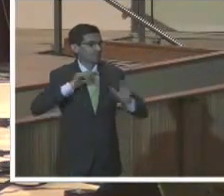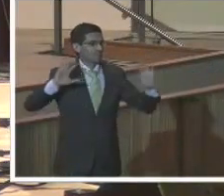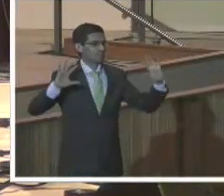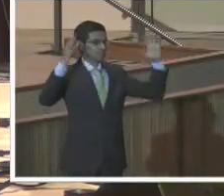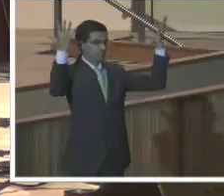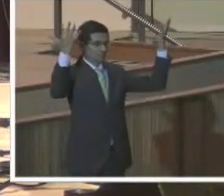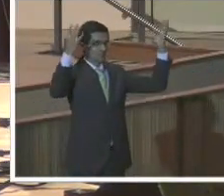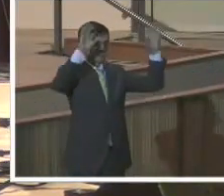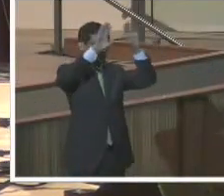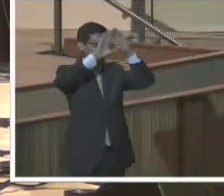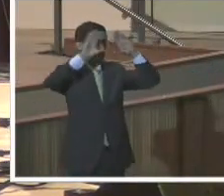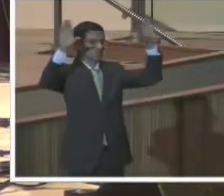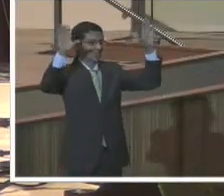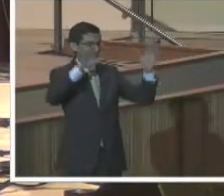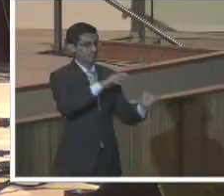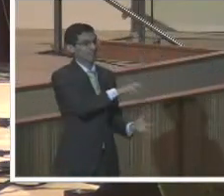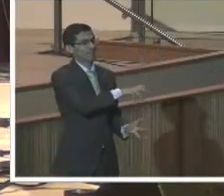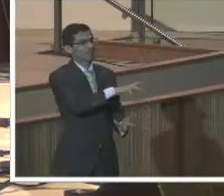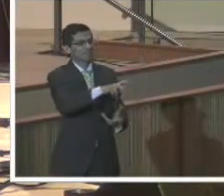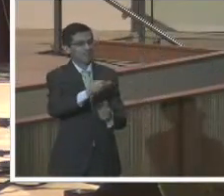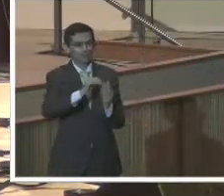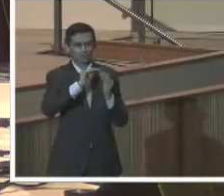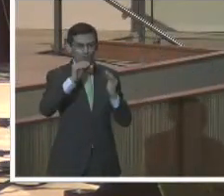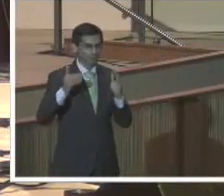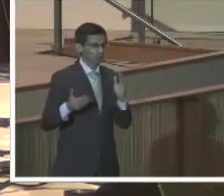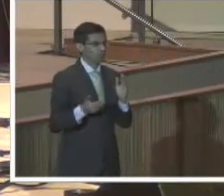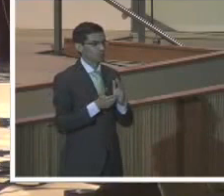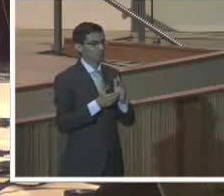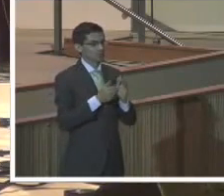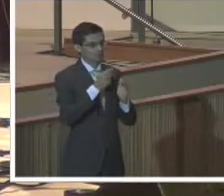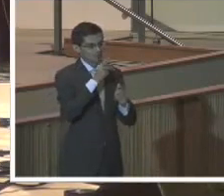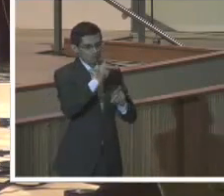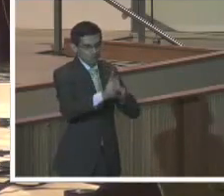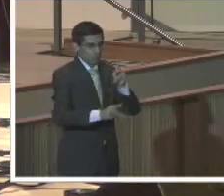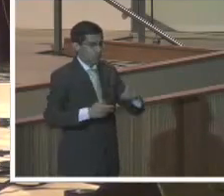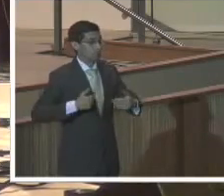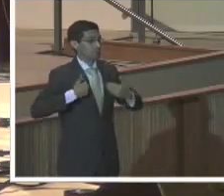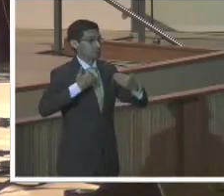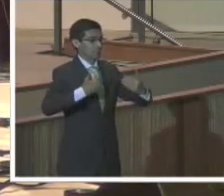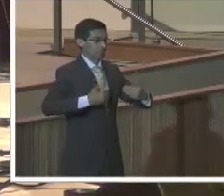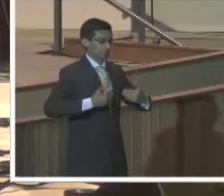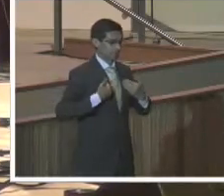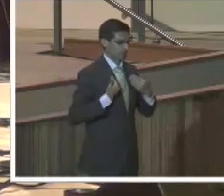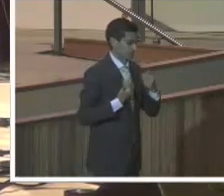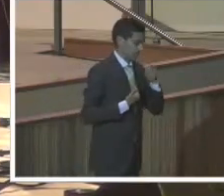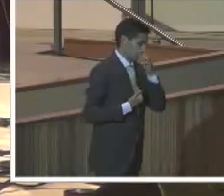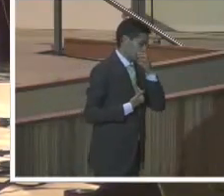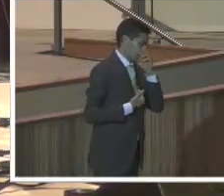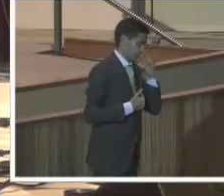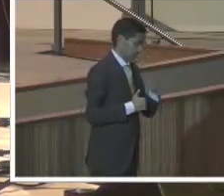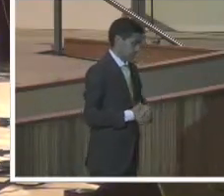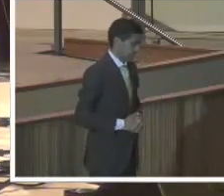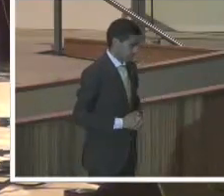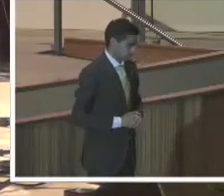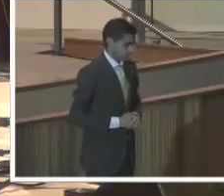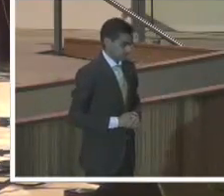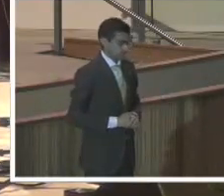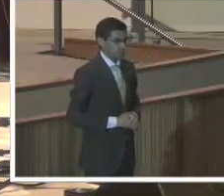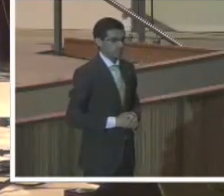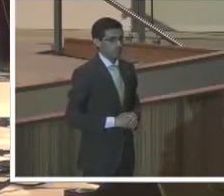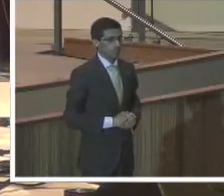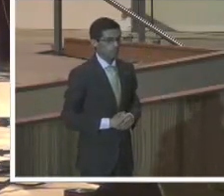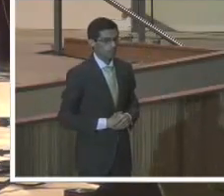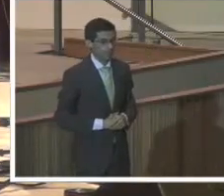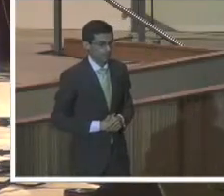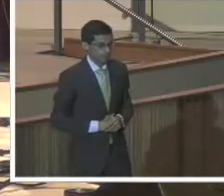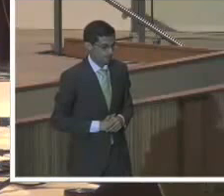terra, no meio do rebanho. Queria concluir essa mensagem olhando aqui